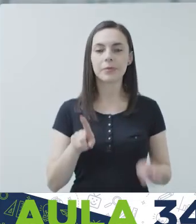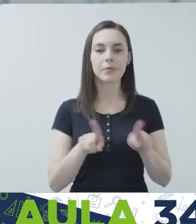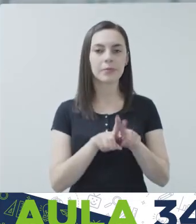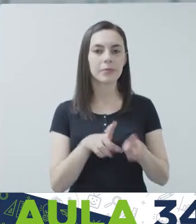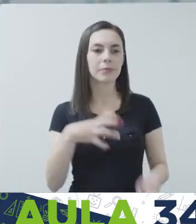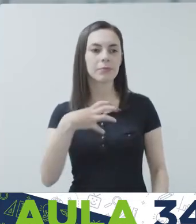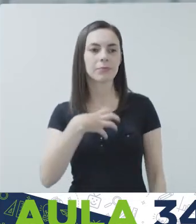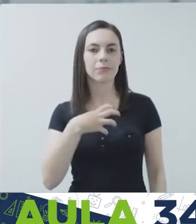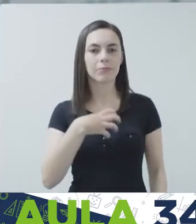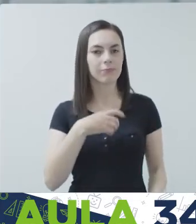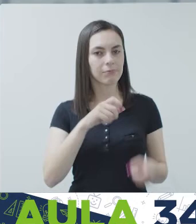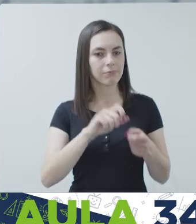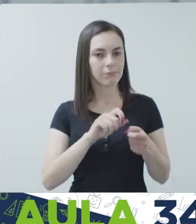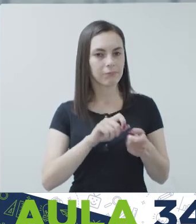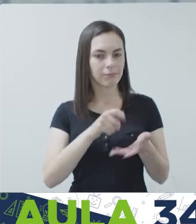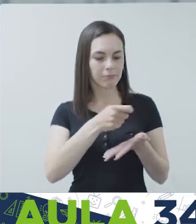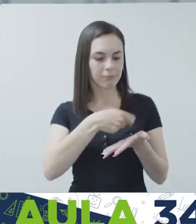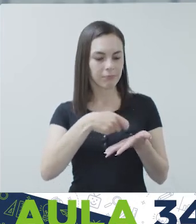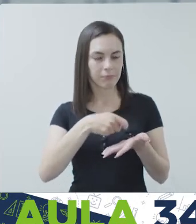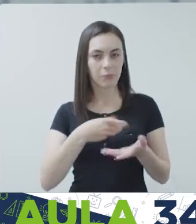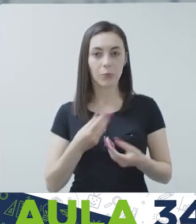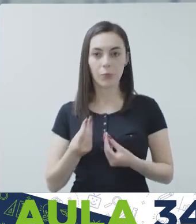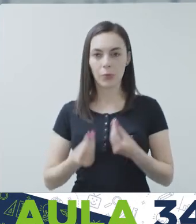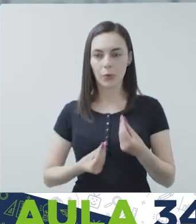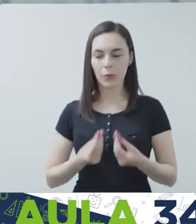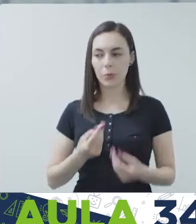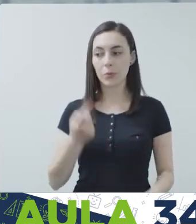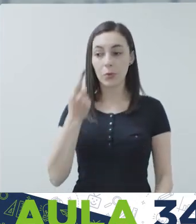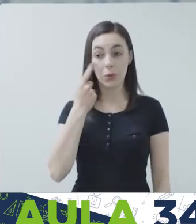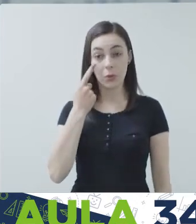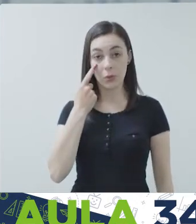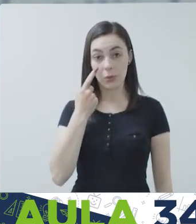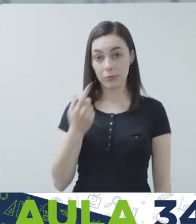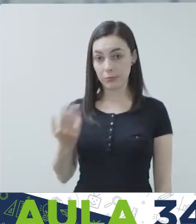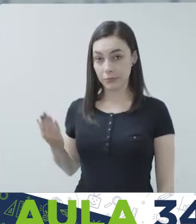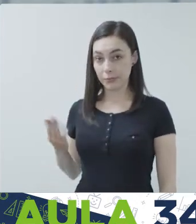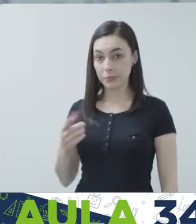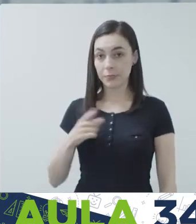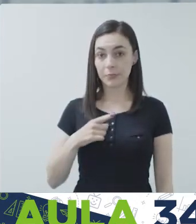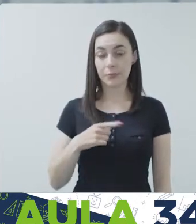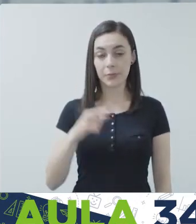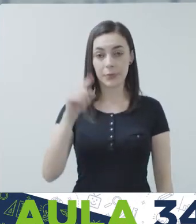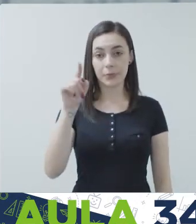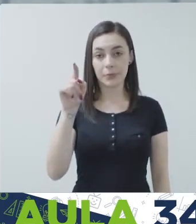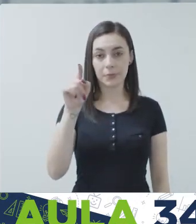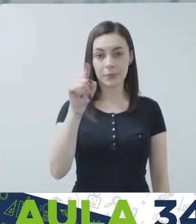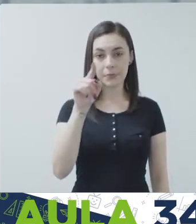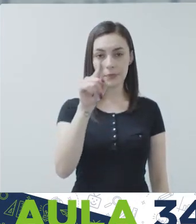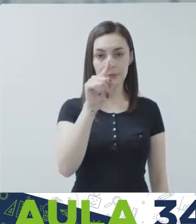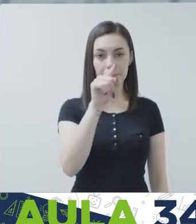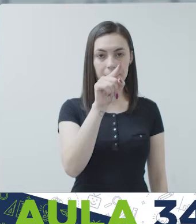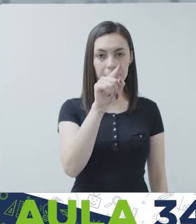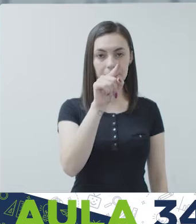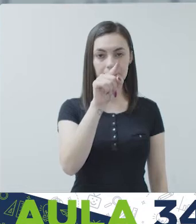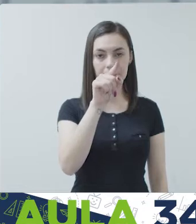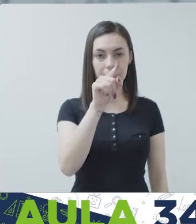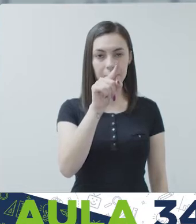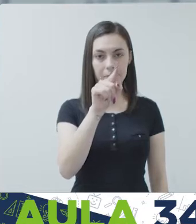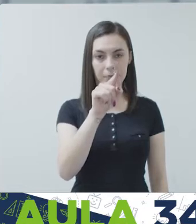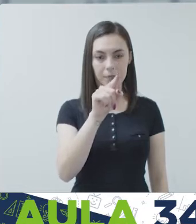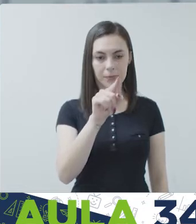jeitinho de fazer, ó. Puxamos o traçado aqui dele, a linha. Depois,